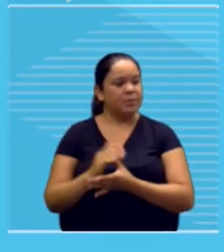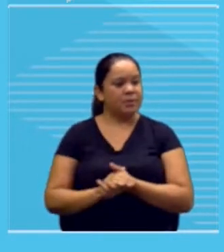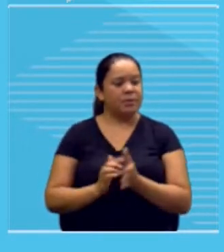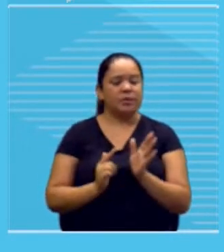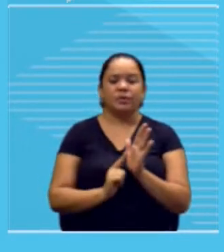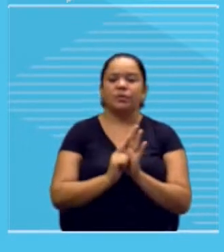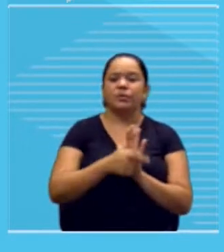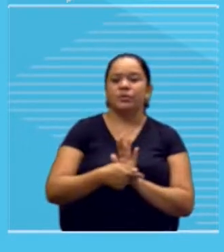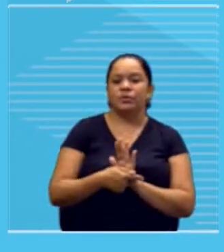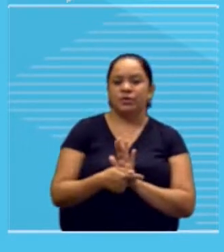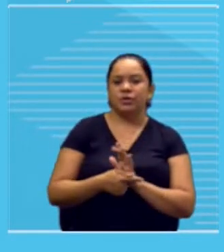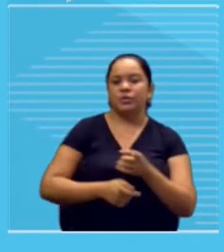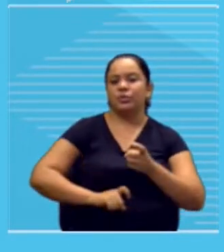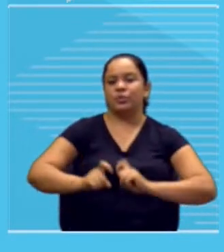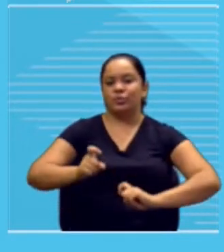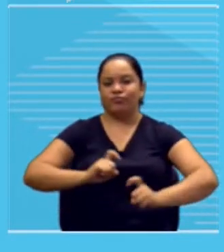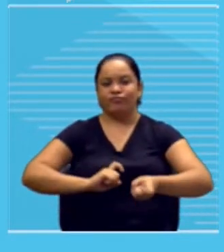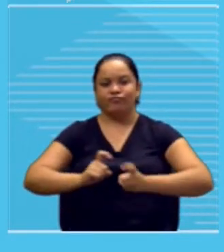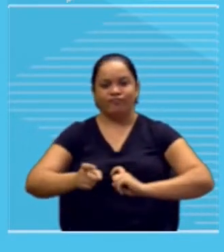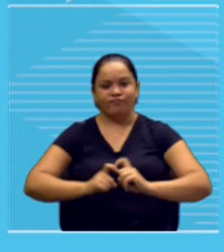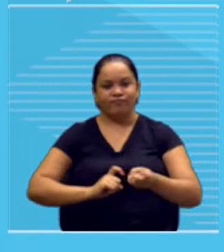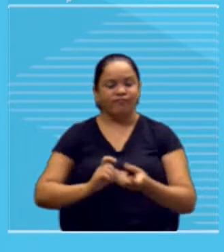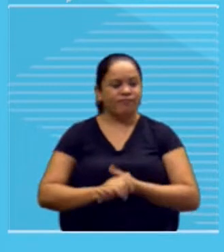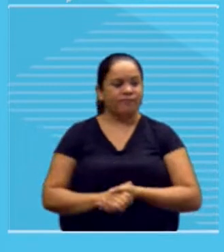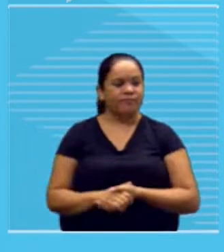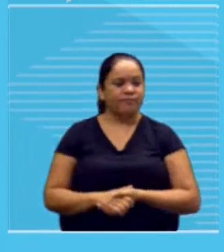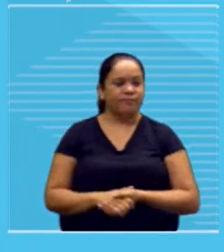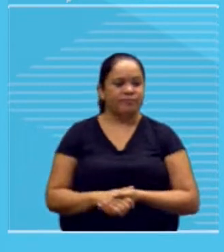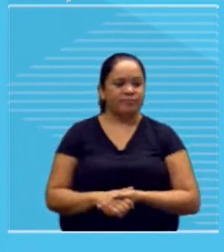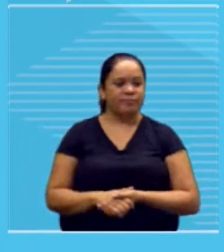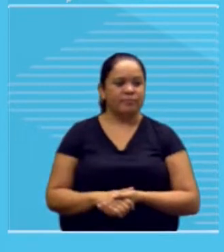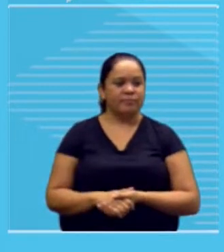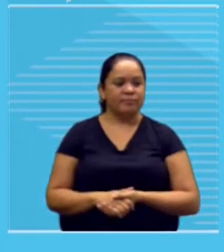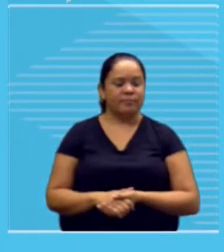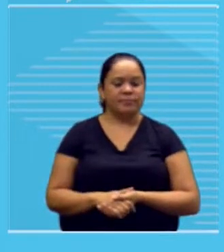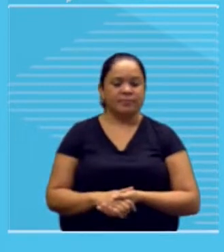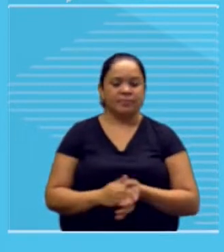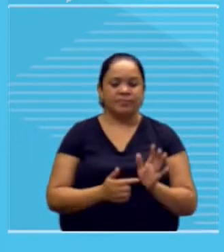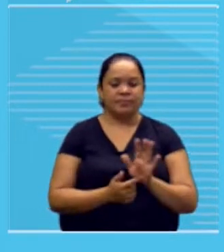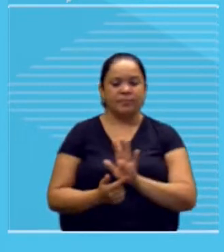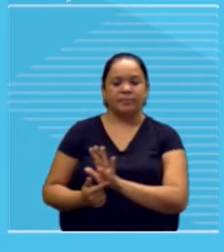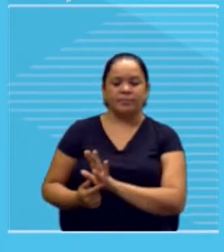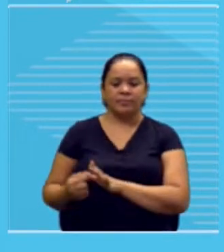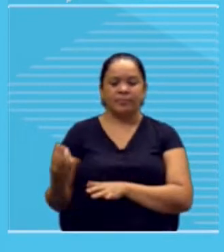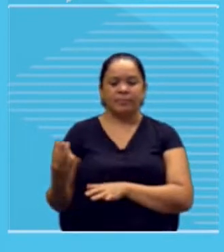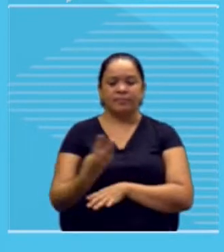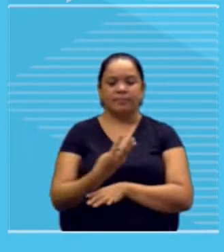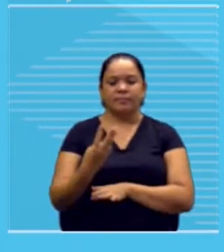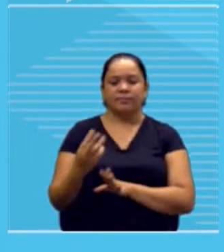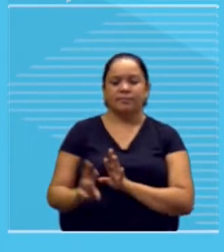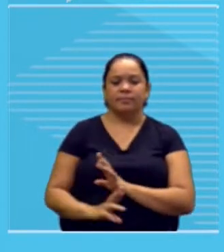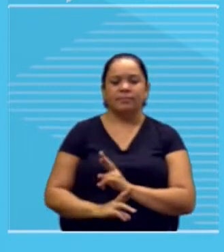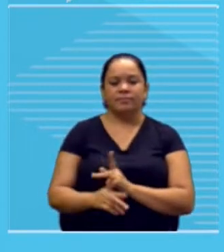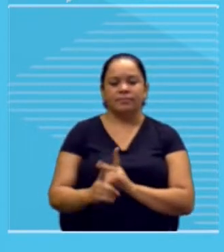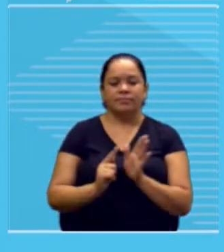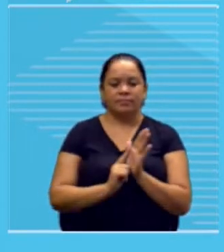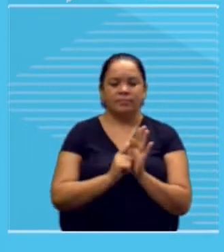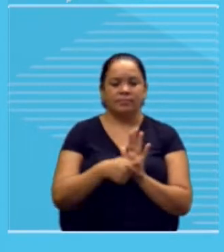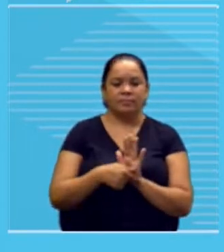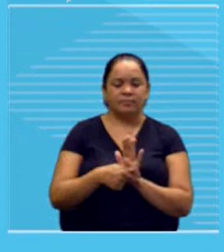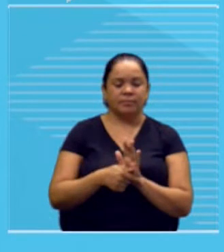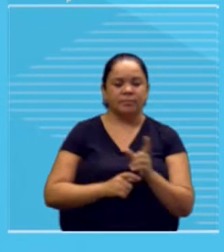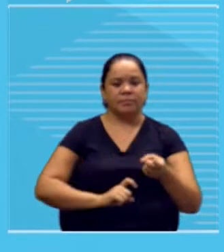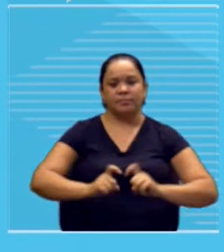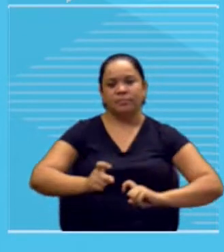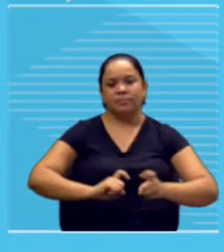discurso vamos tratar no Encontro de hoje de três diferentes gêneros do discurso né